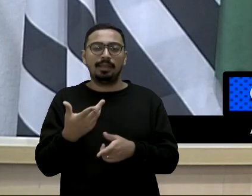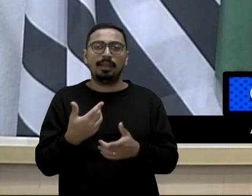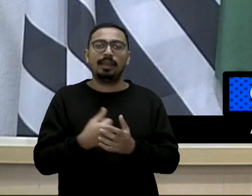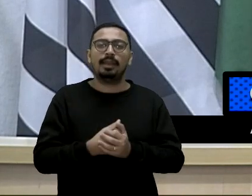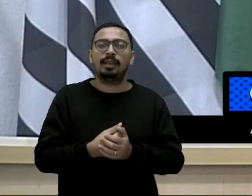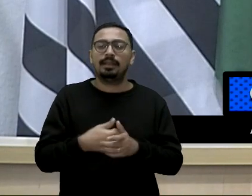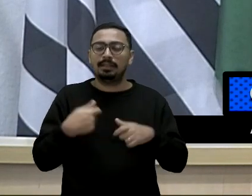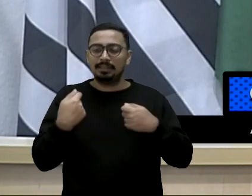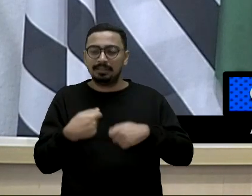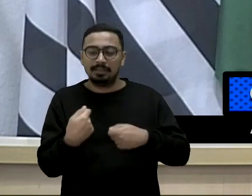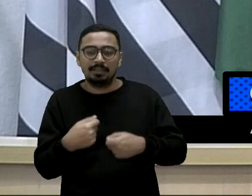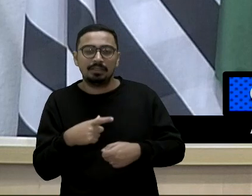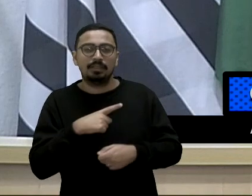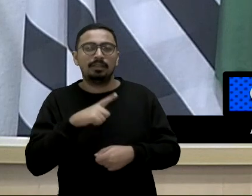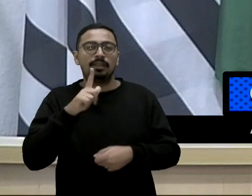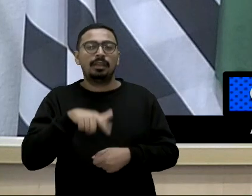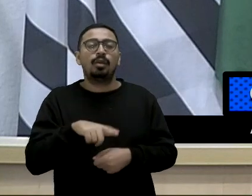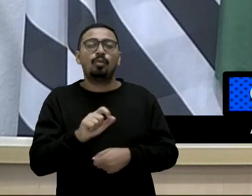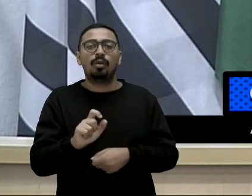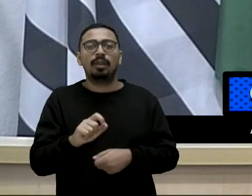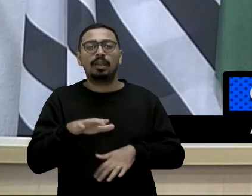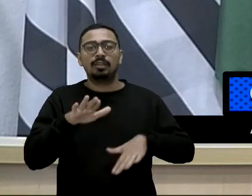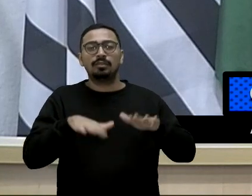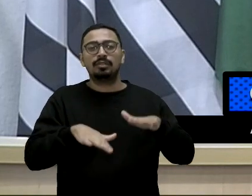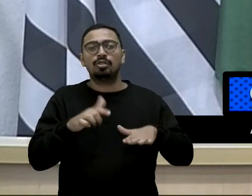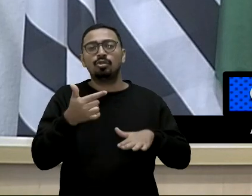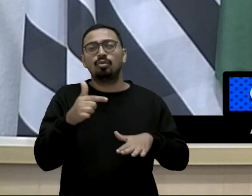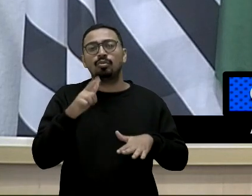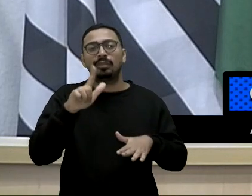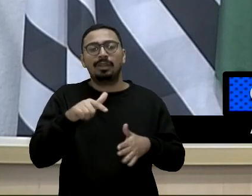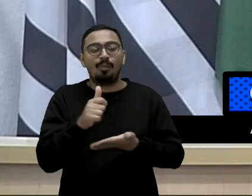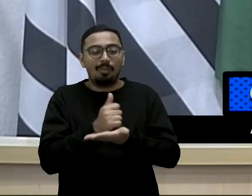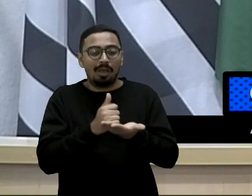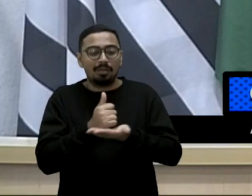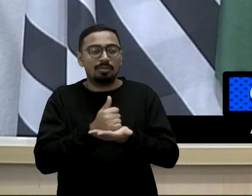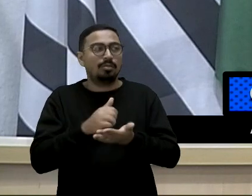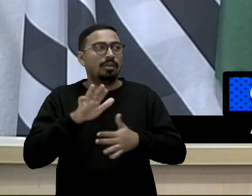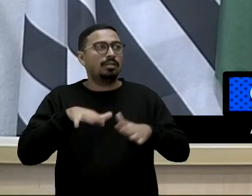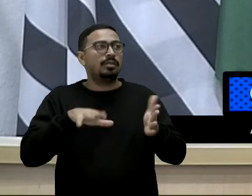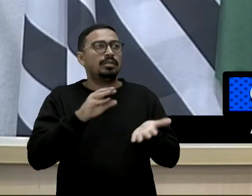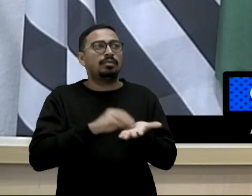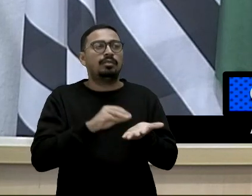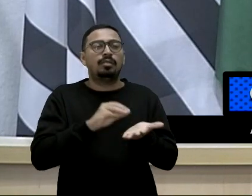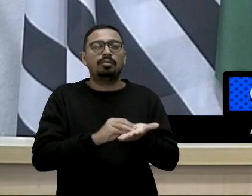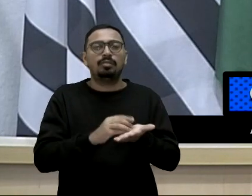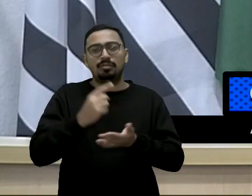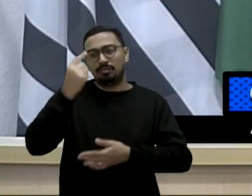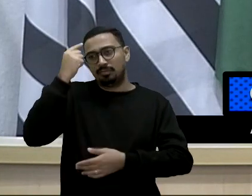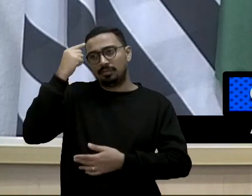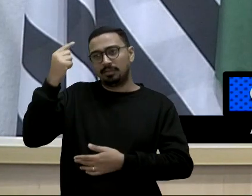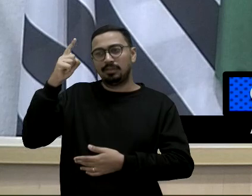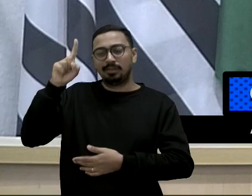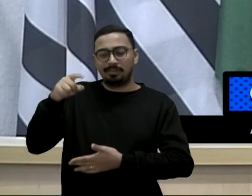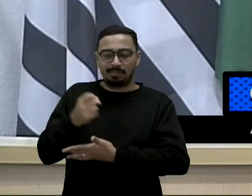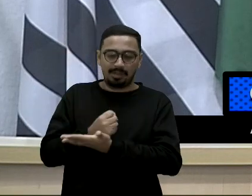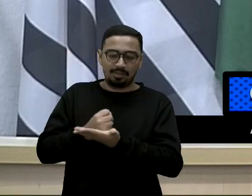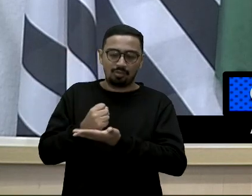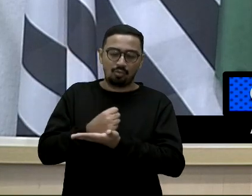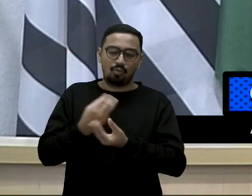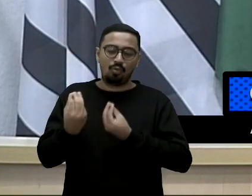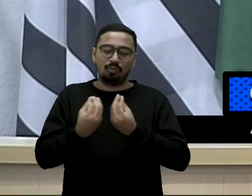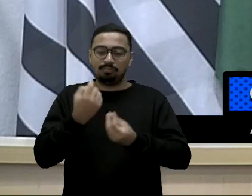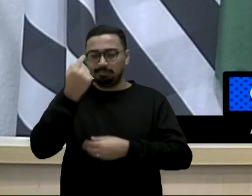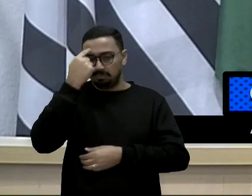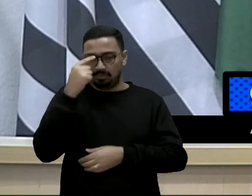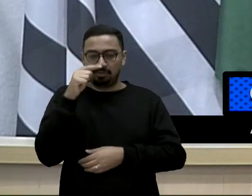né, nesse lugar de que, às vezes, não tem nenhum mínimo, né? Então, como a gente vai pensar nesse mínimo para